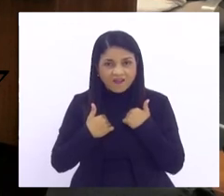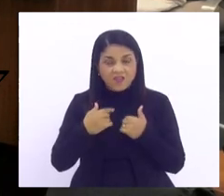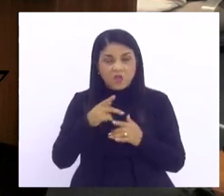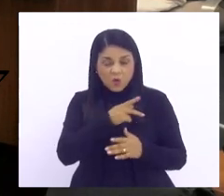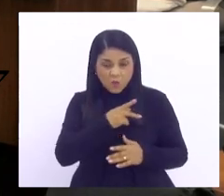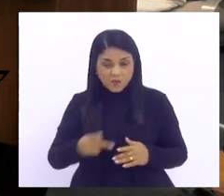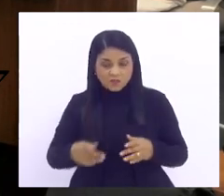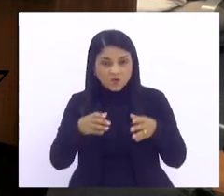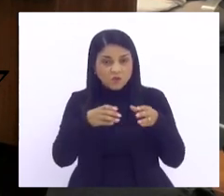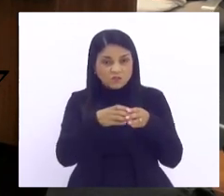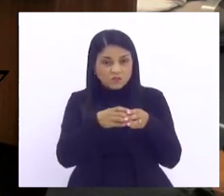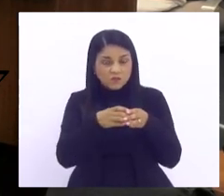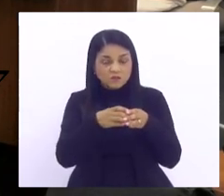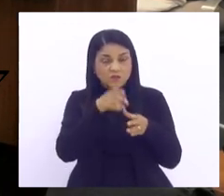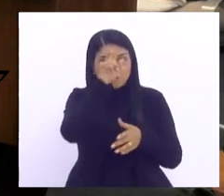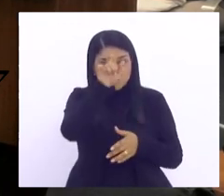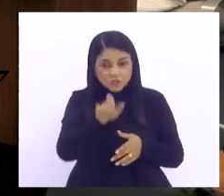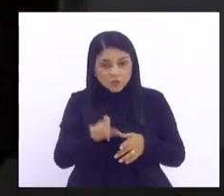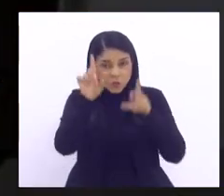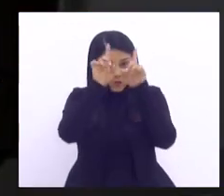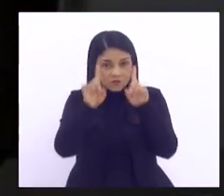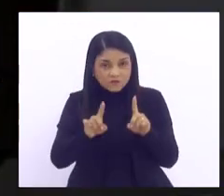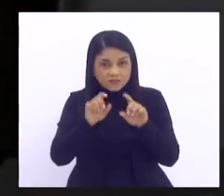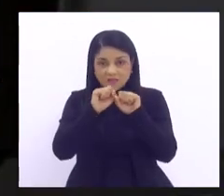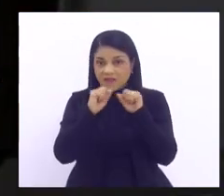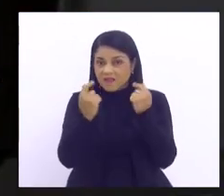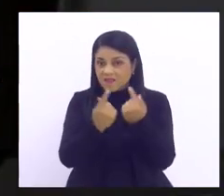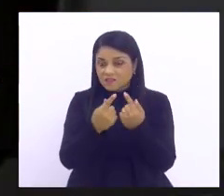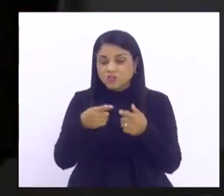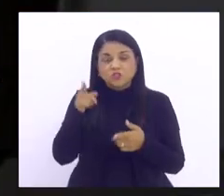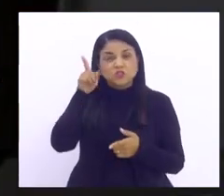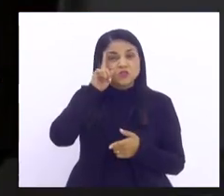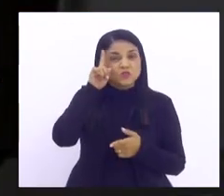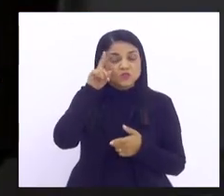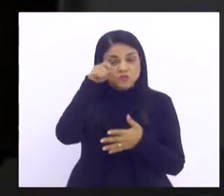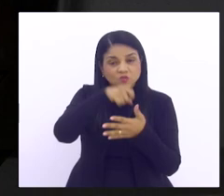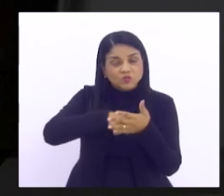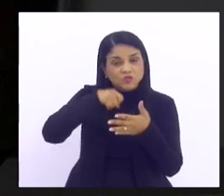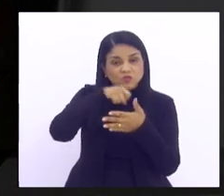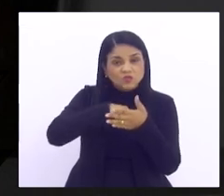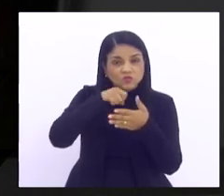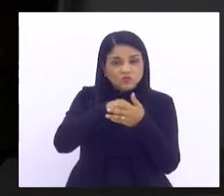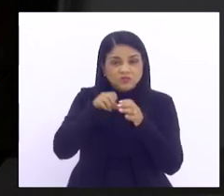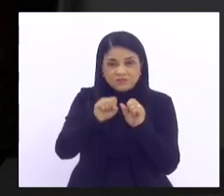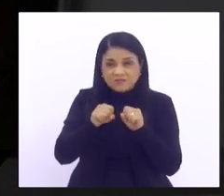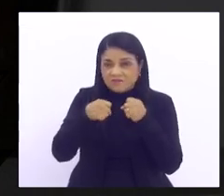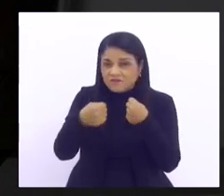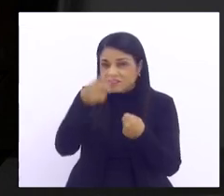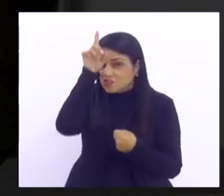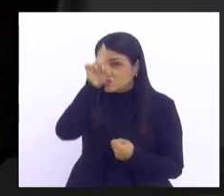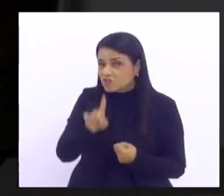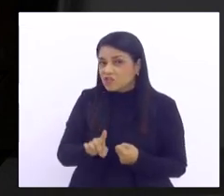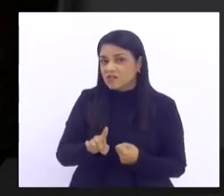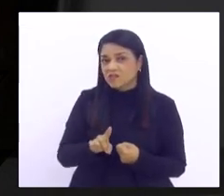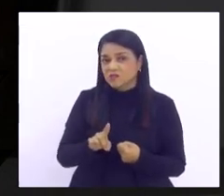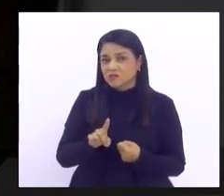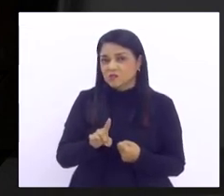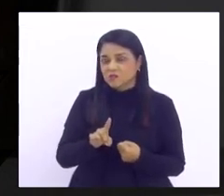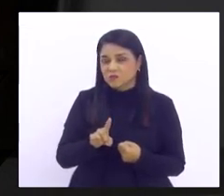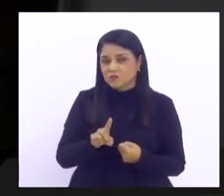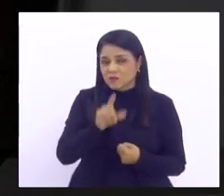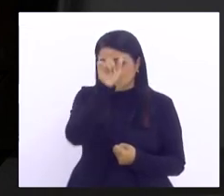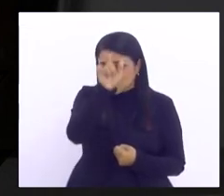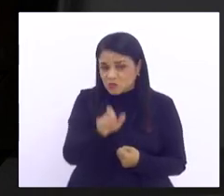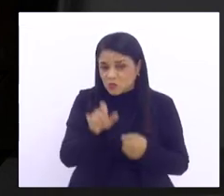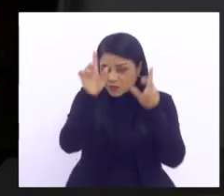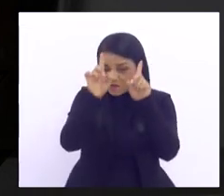da Comissão da Pessoa com Deficiência na LERJ. Nós lutamos todos os dias em defesa dos direitos daquele que hoje está